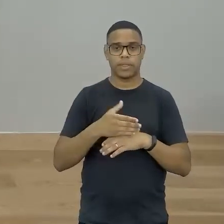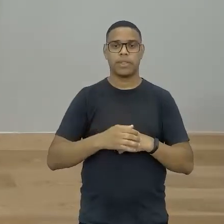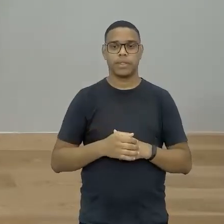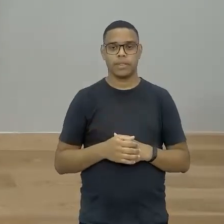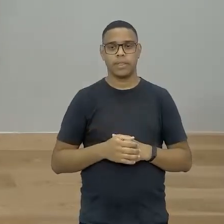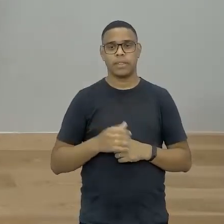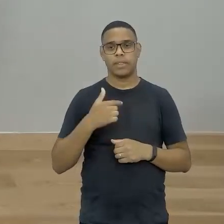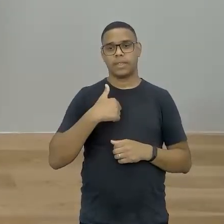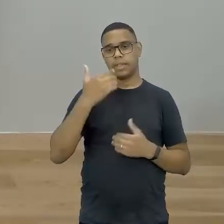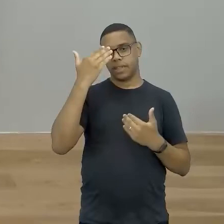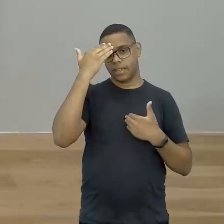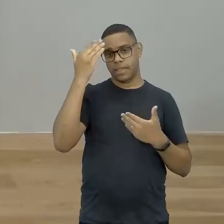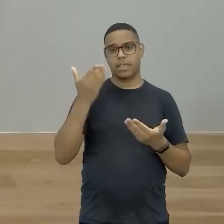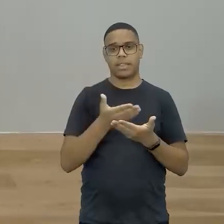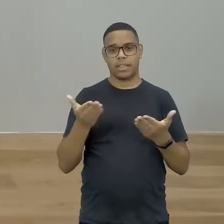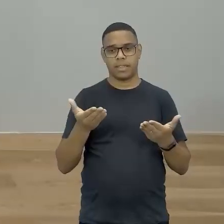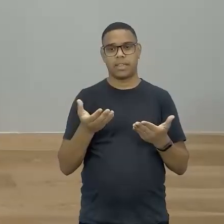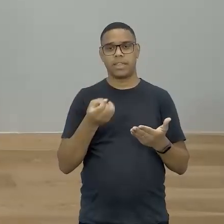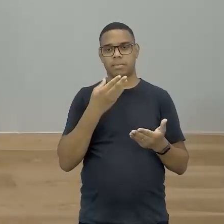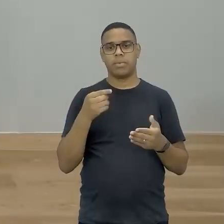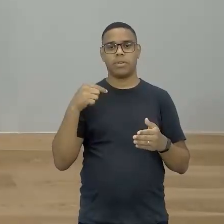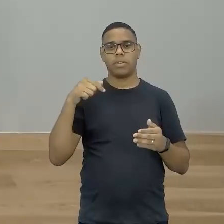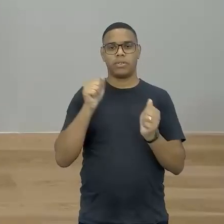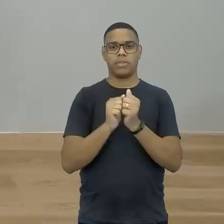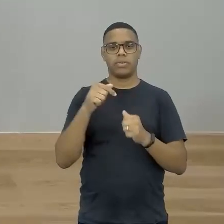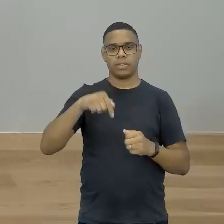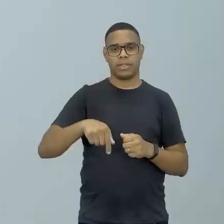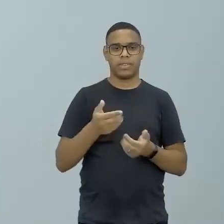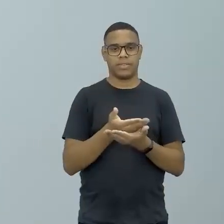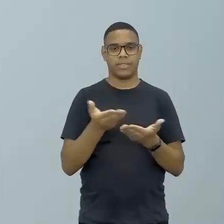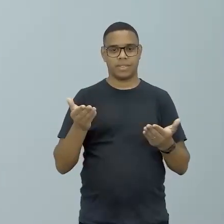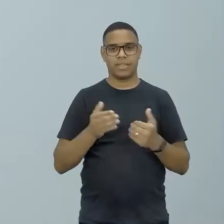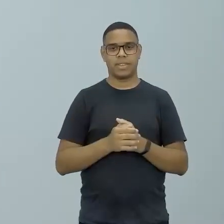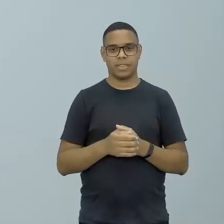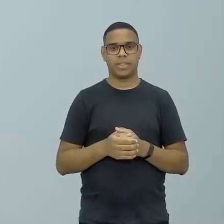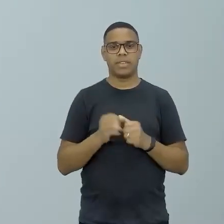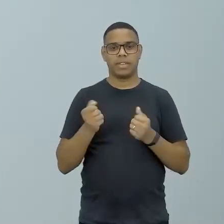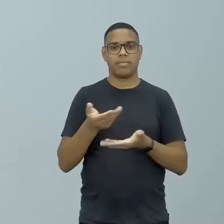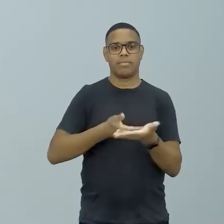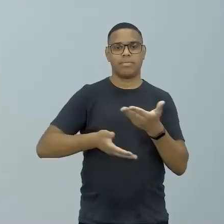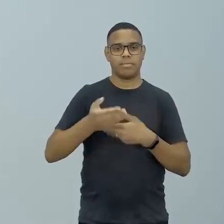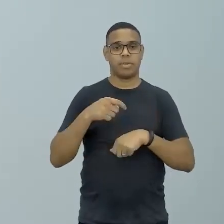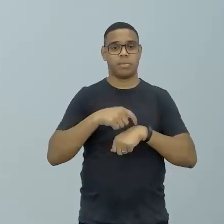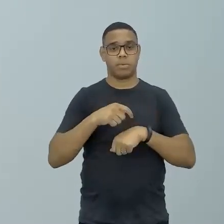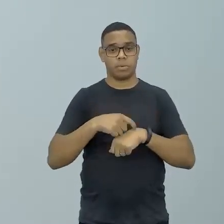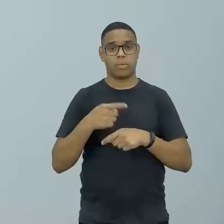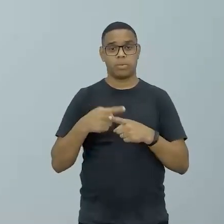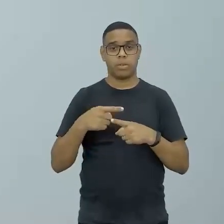contribuições. Eu que agradeço aí, ó, muito bom estar com vocês mais uma vez e poder compartilhar